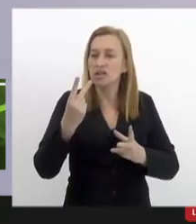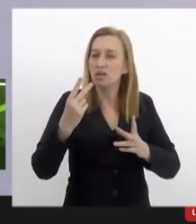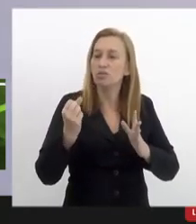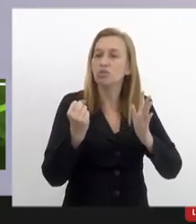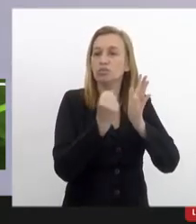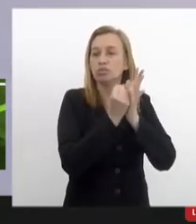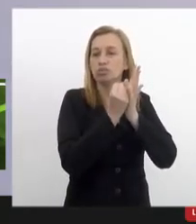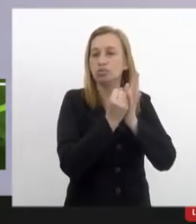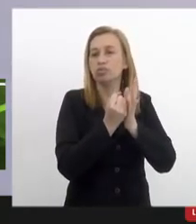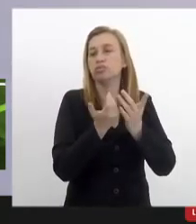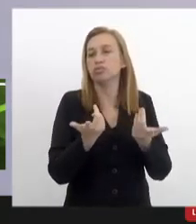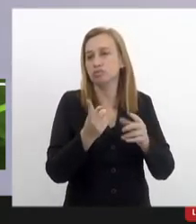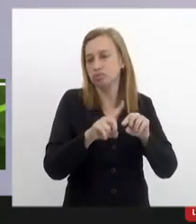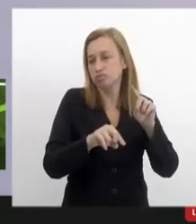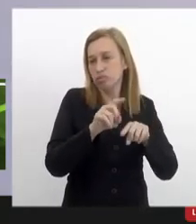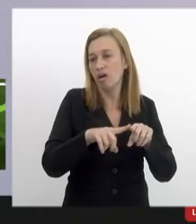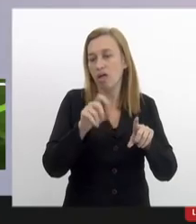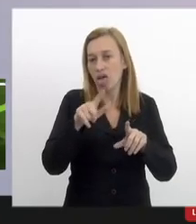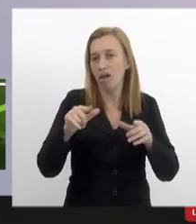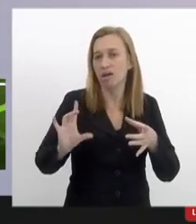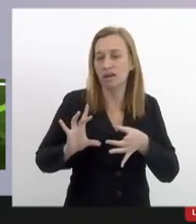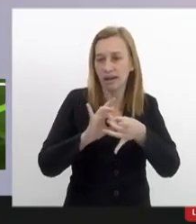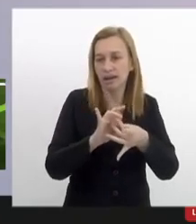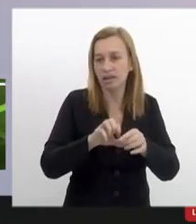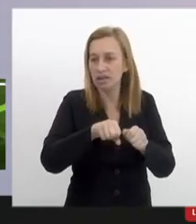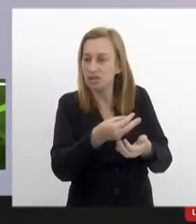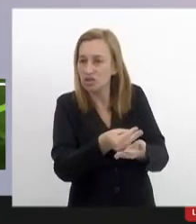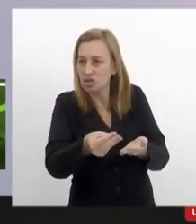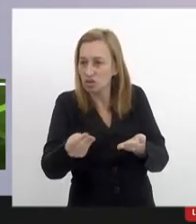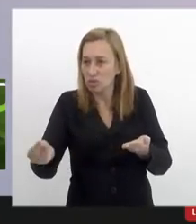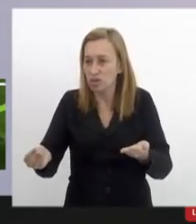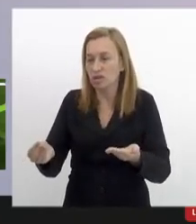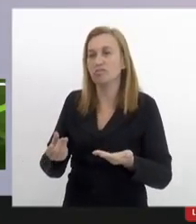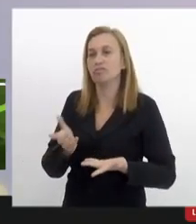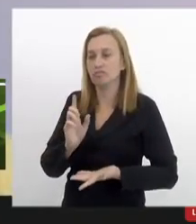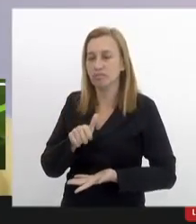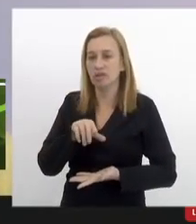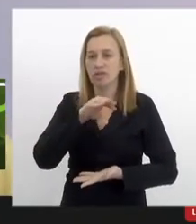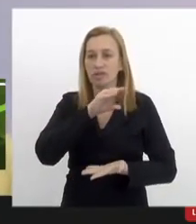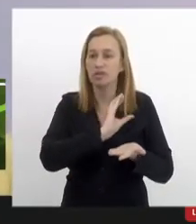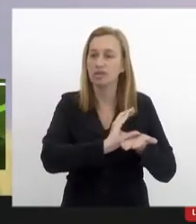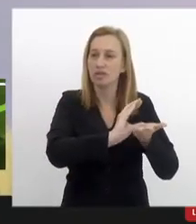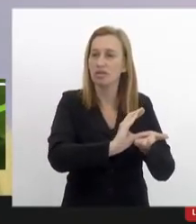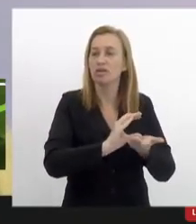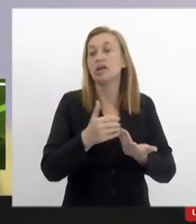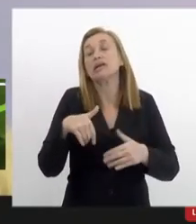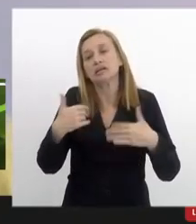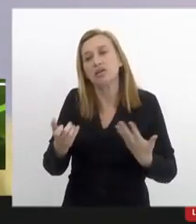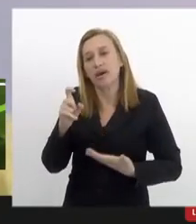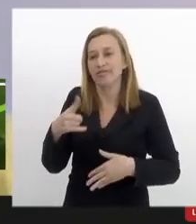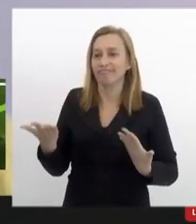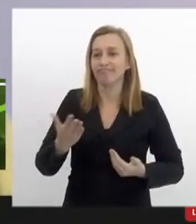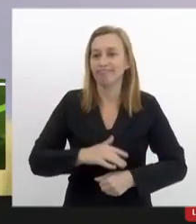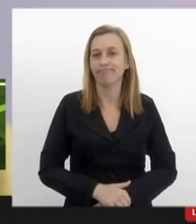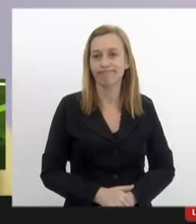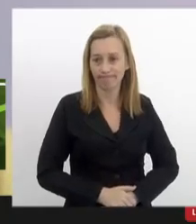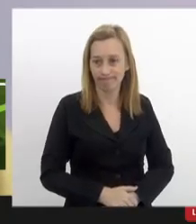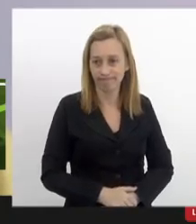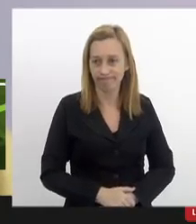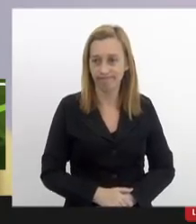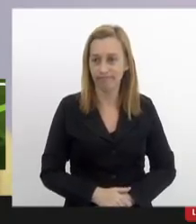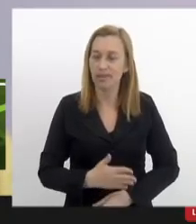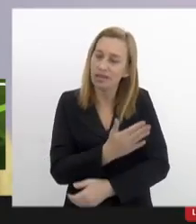é diretamente ligada à distribuição de renda, né? Então, é isso. Deixo